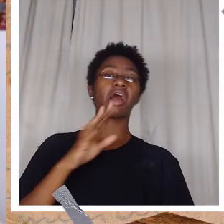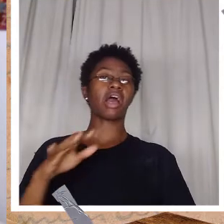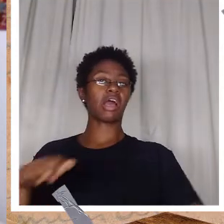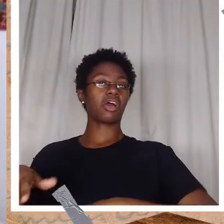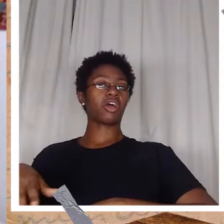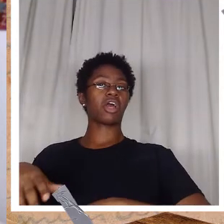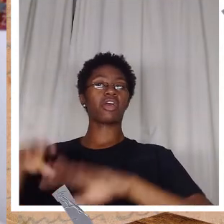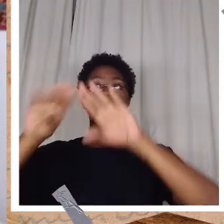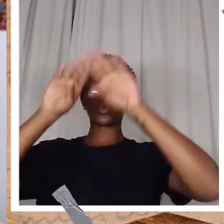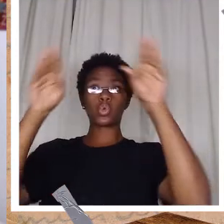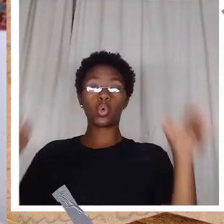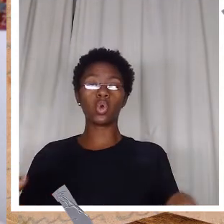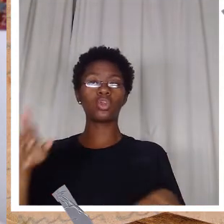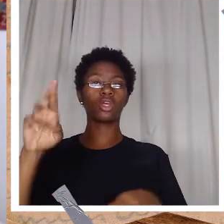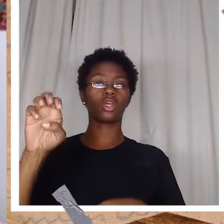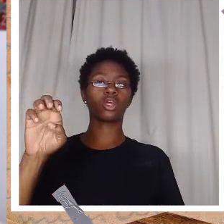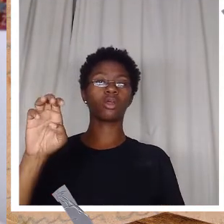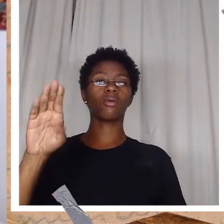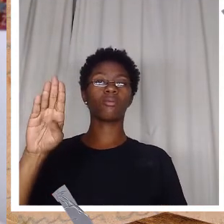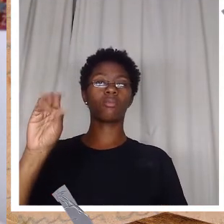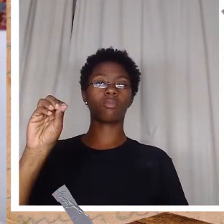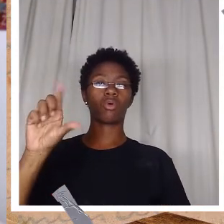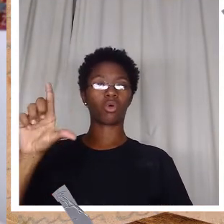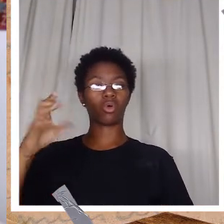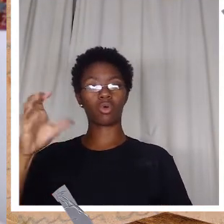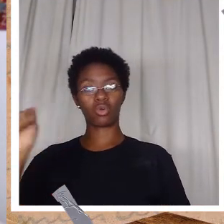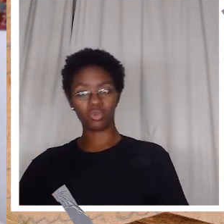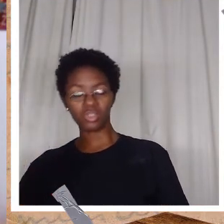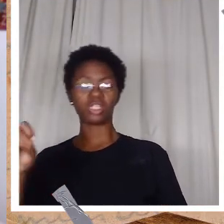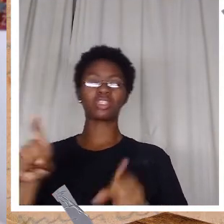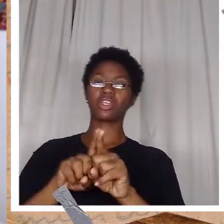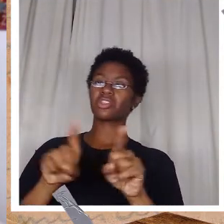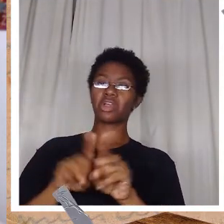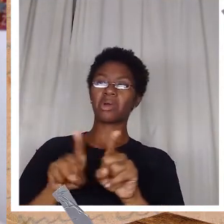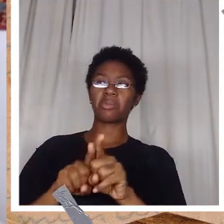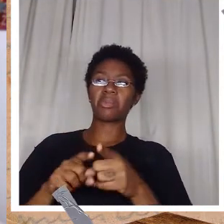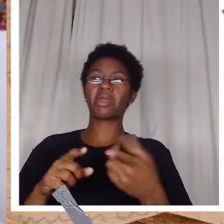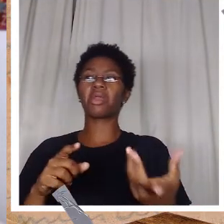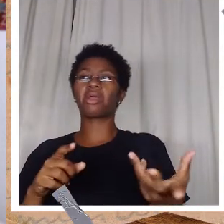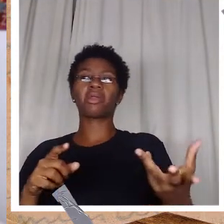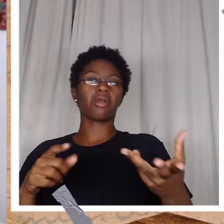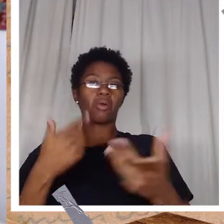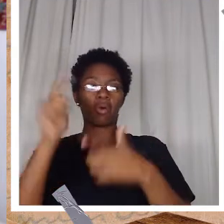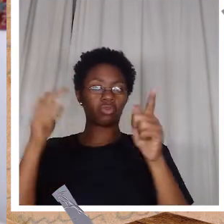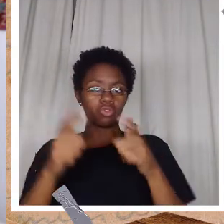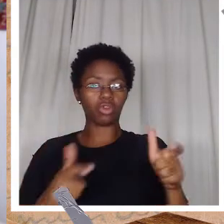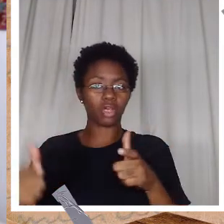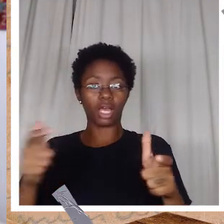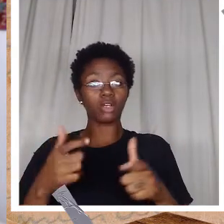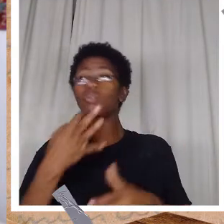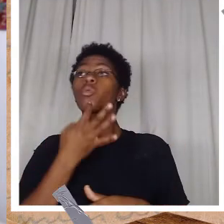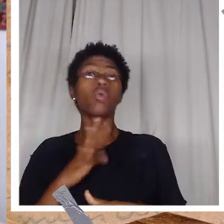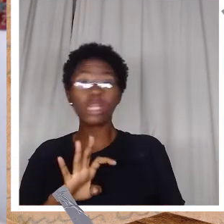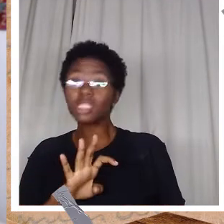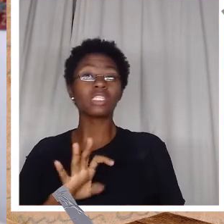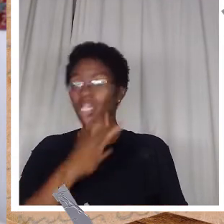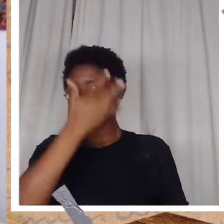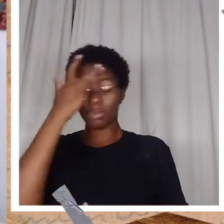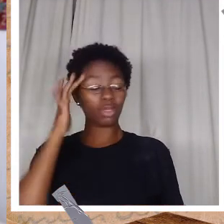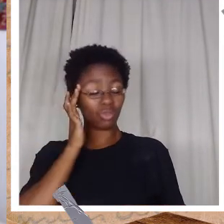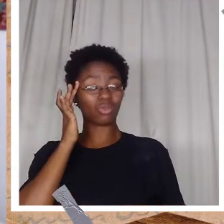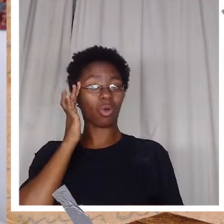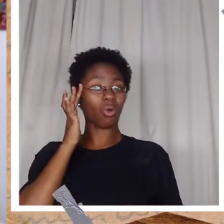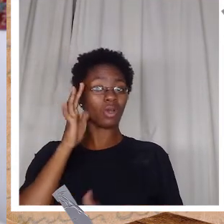Túlio Rebouças, mas não sabia da história dos irmãos, dos dois engenheiros, nem do pai. Era uma grande surpresa, isso demonstrava o